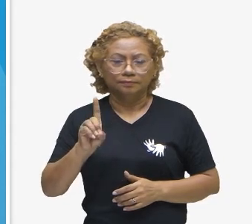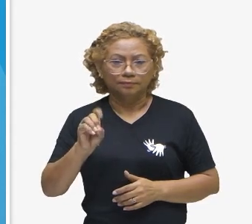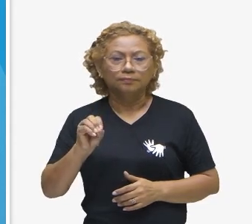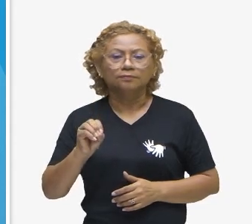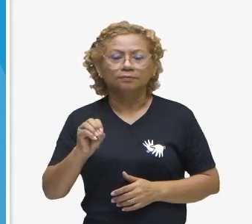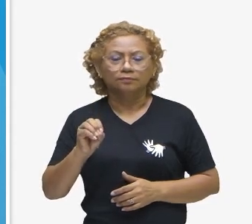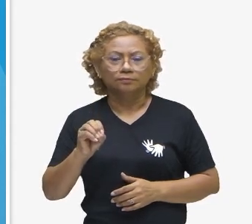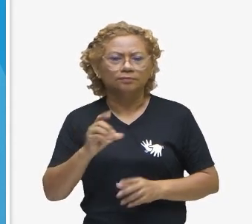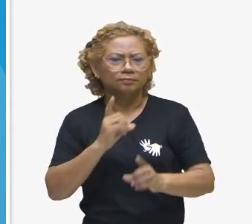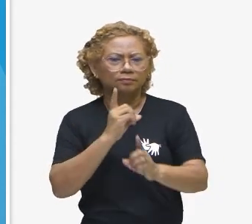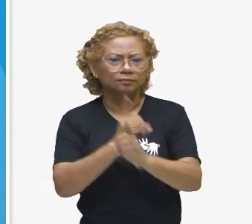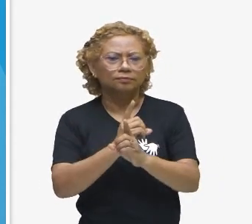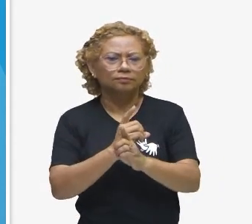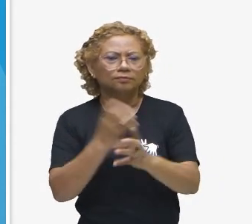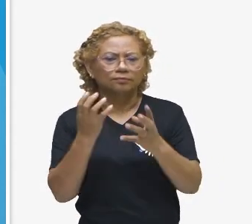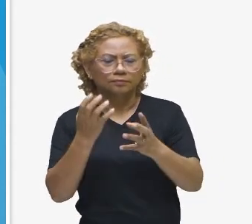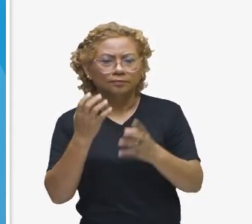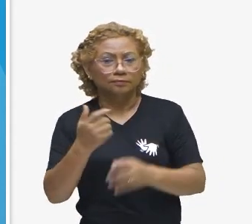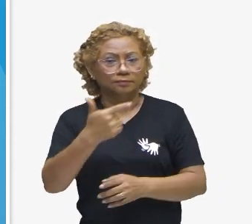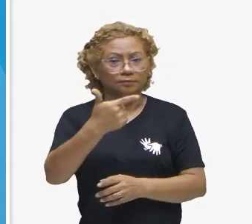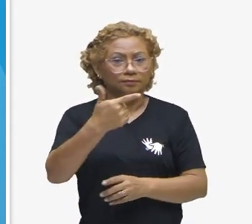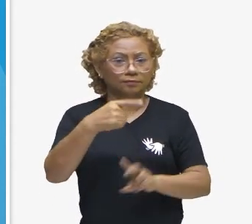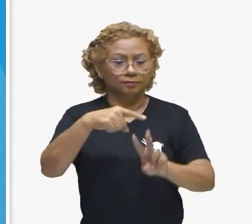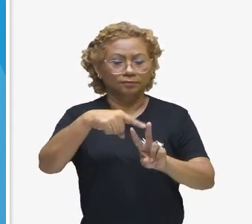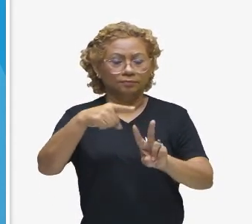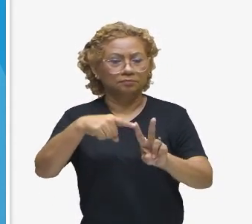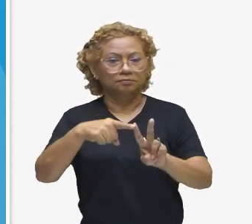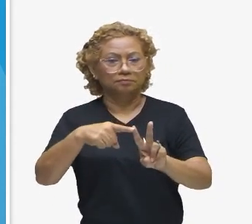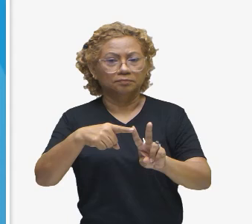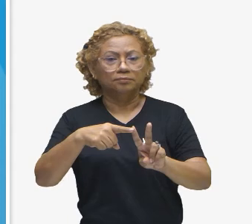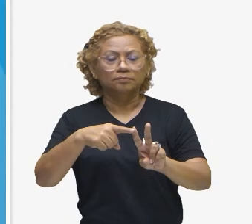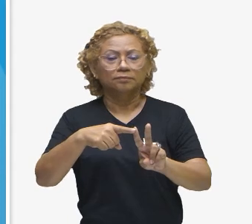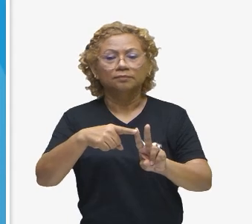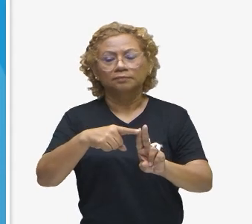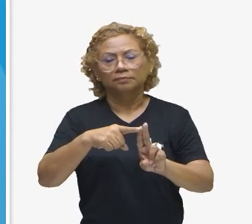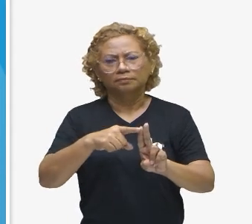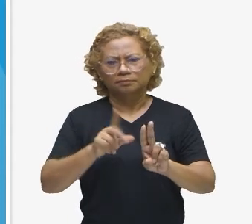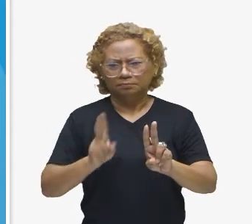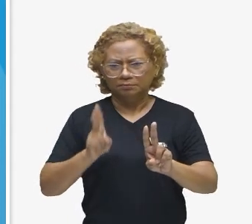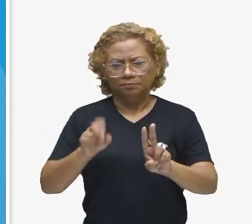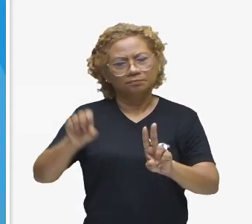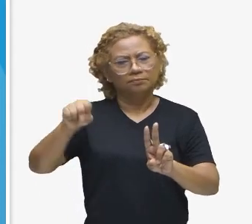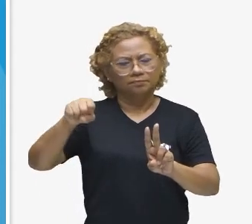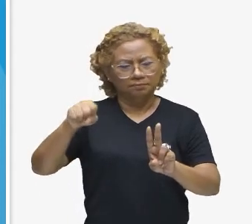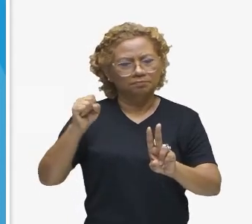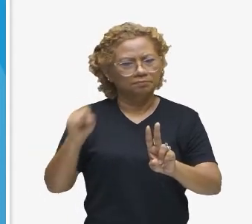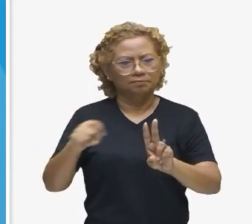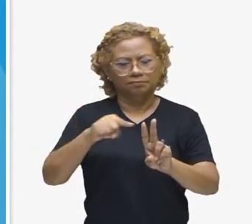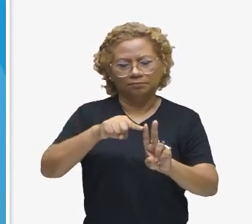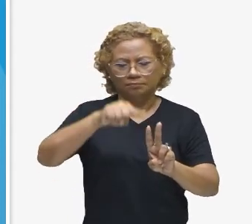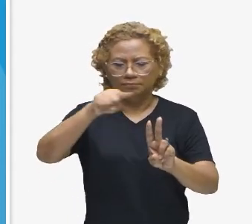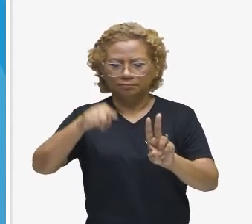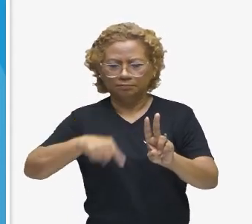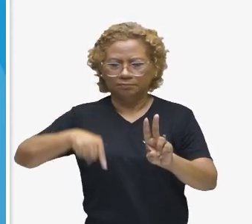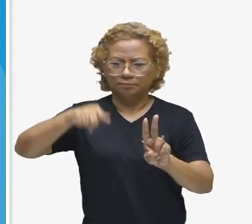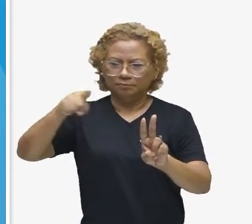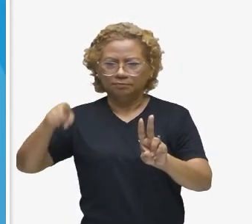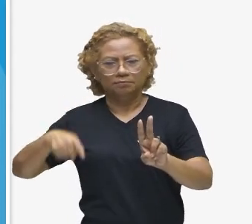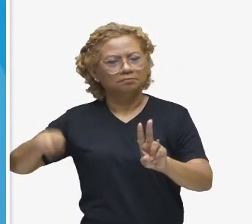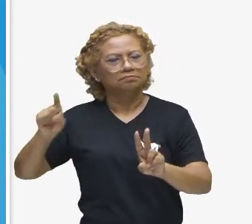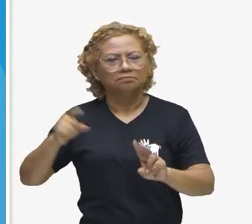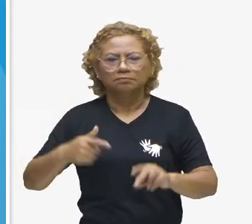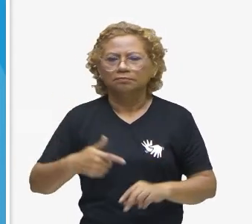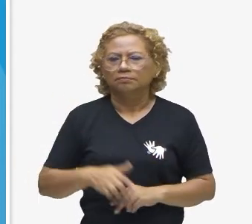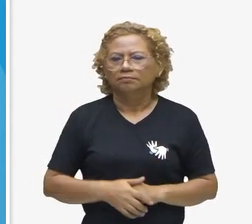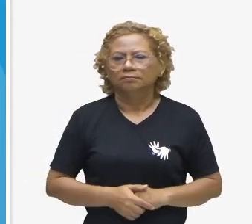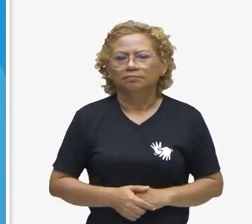E vai acontecer a mesma coisa. Ela vai estar limitada aqui entre o 2 e o menos 2